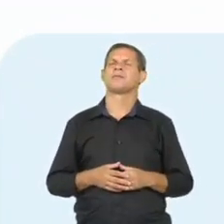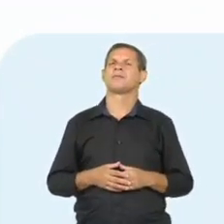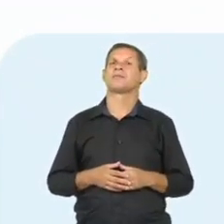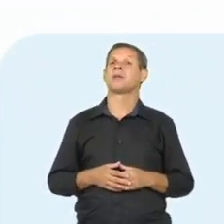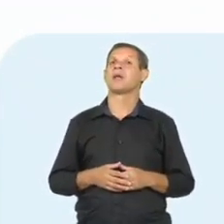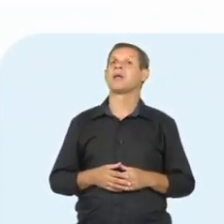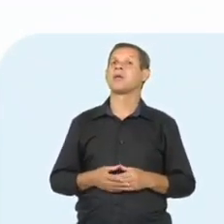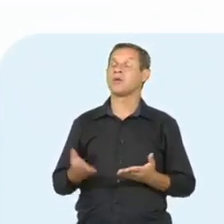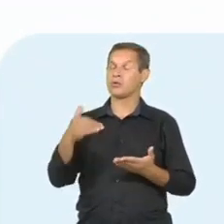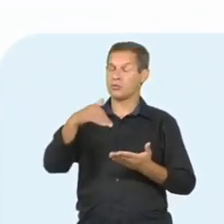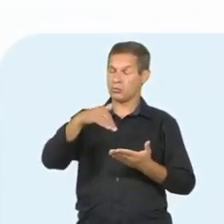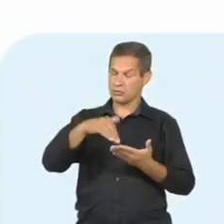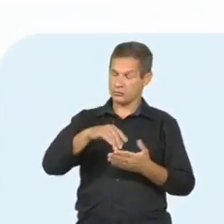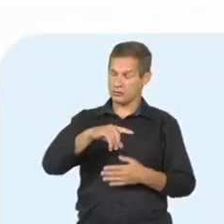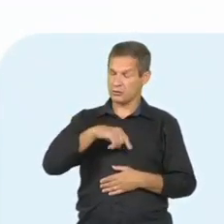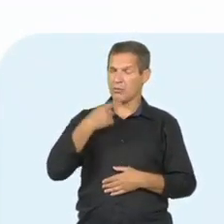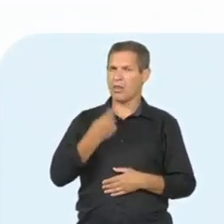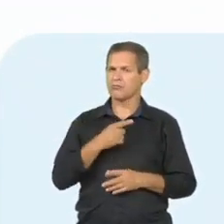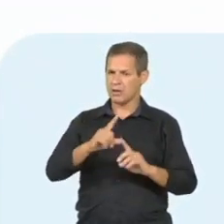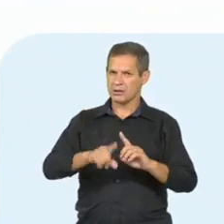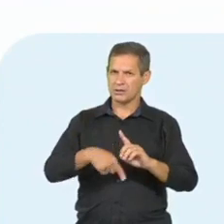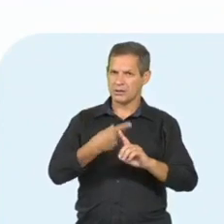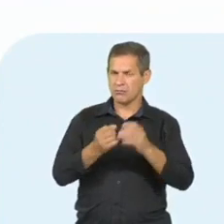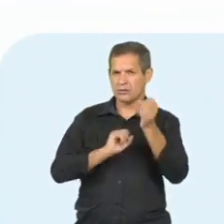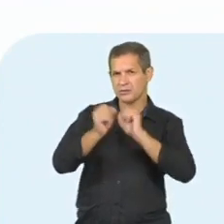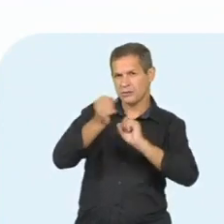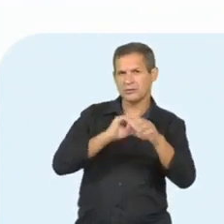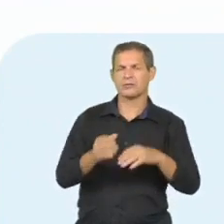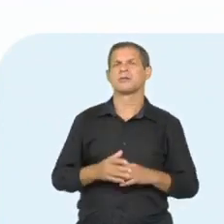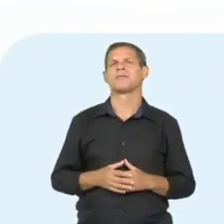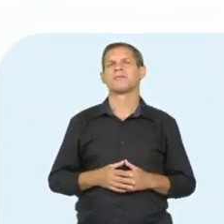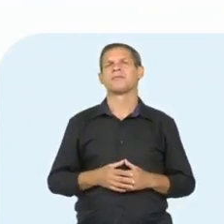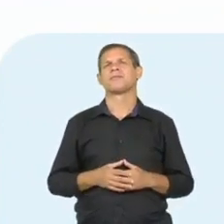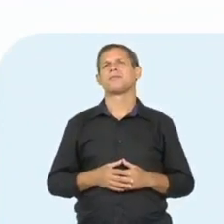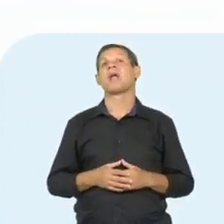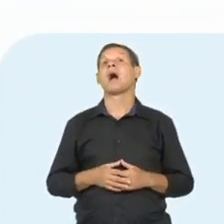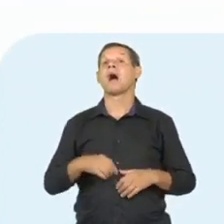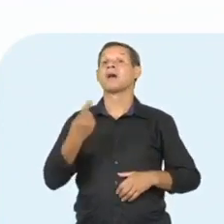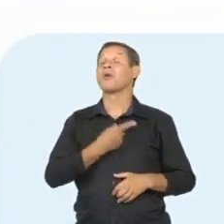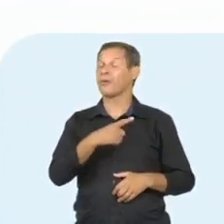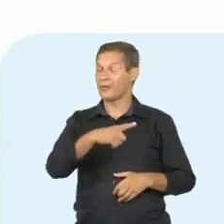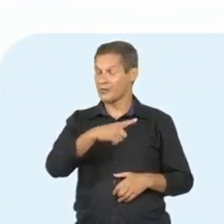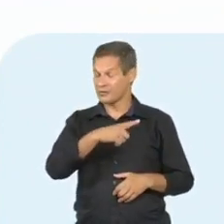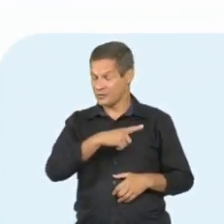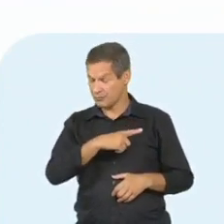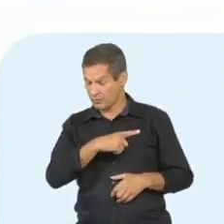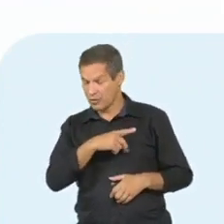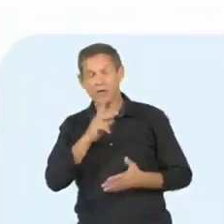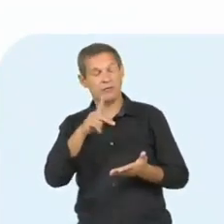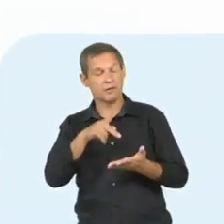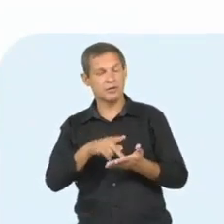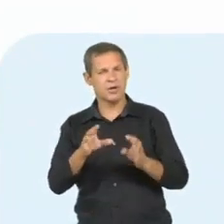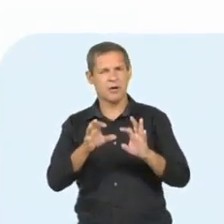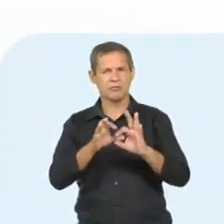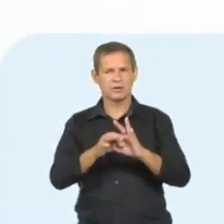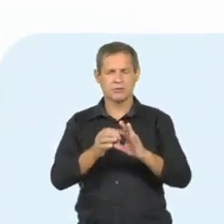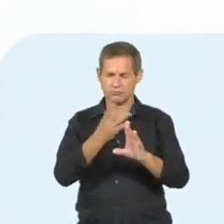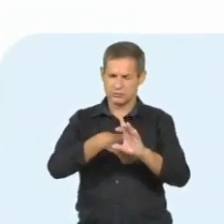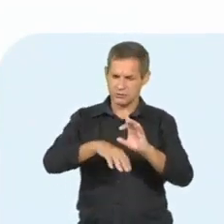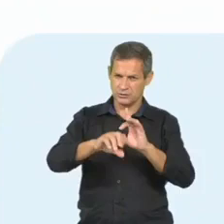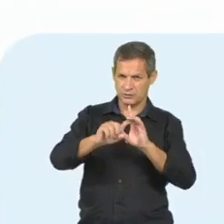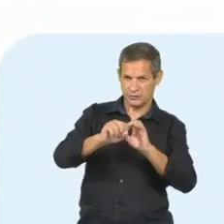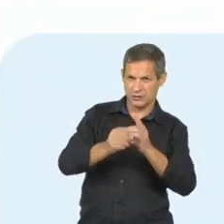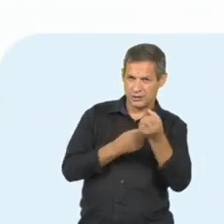E, por fim, nós temos a fase pós-industrial. E aí nós tivemos a consolidação da